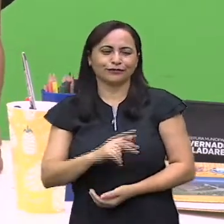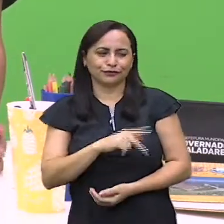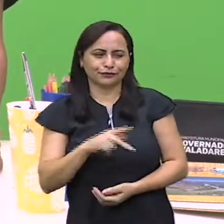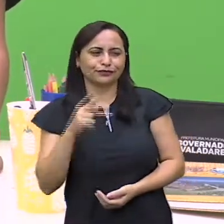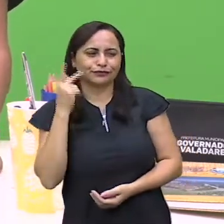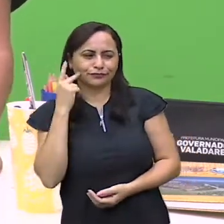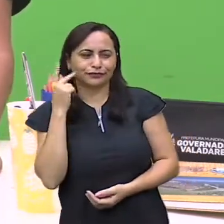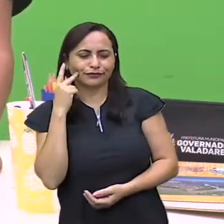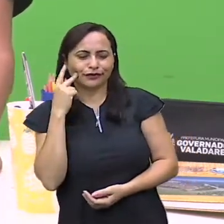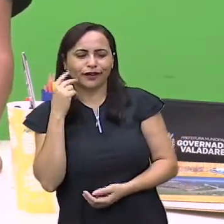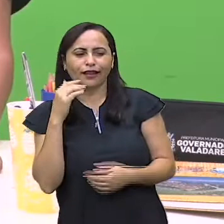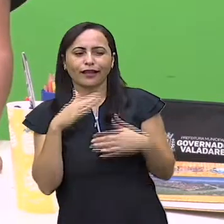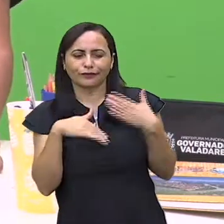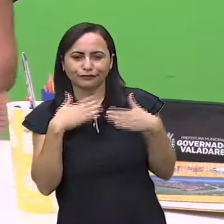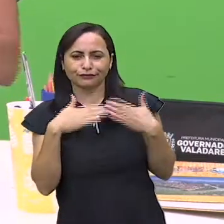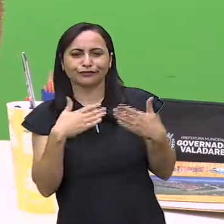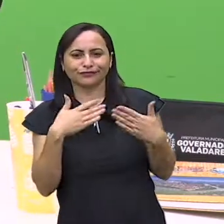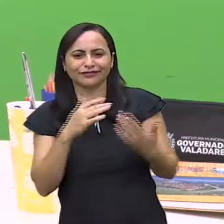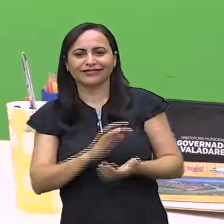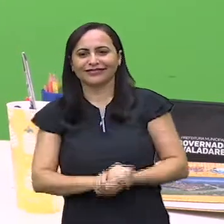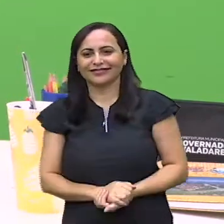é babuceira, né?